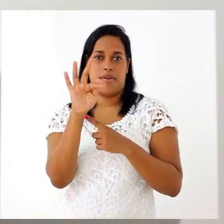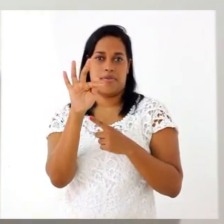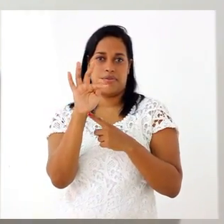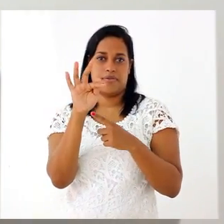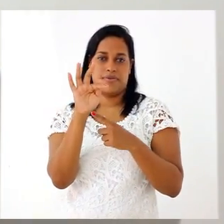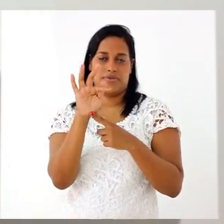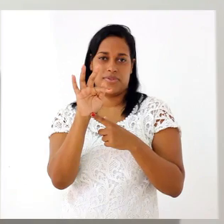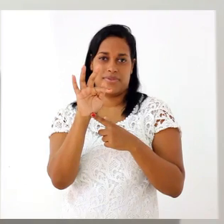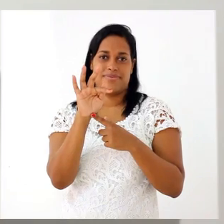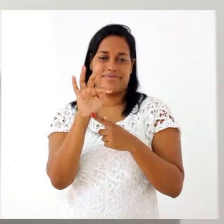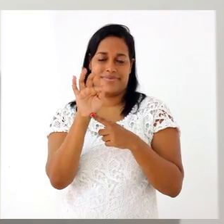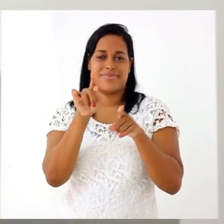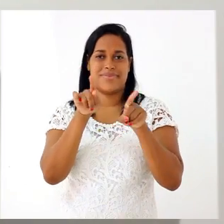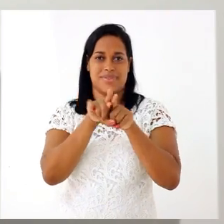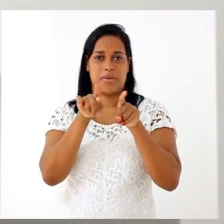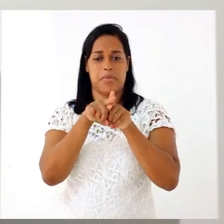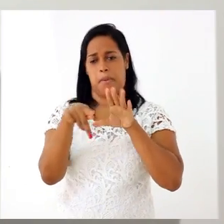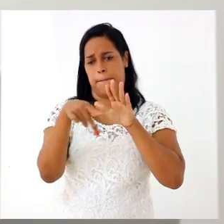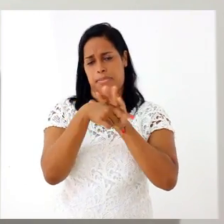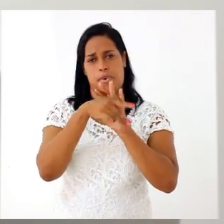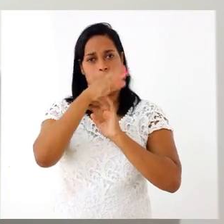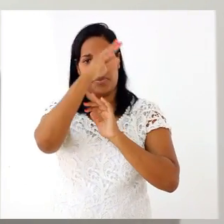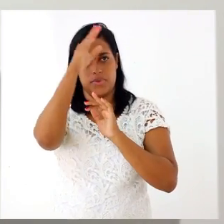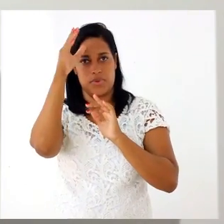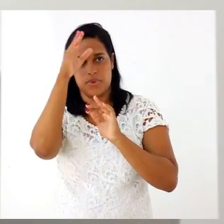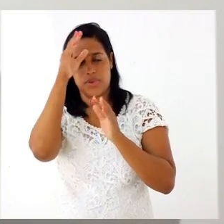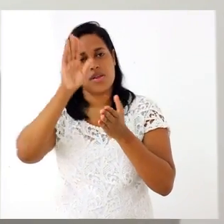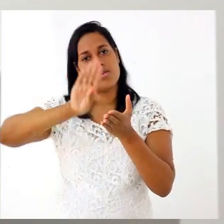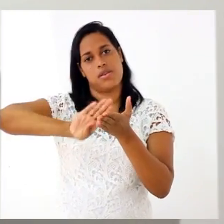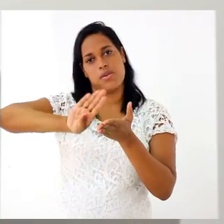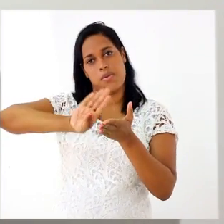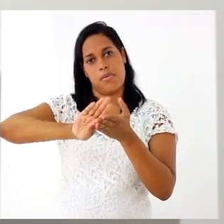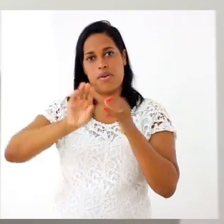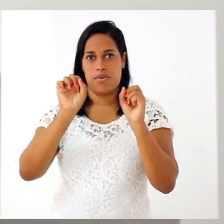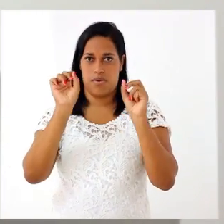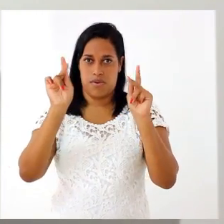um atributo de um cliente em um banco. Okay?